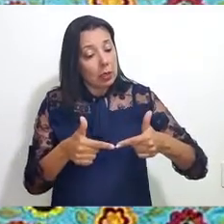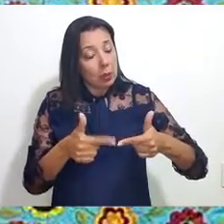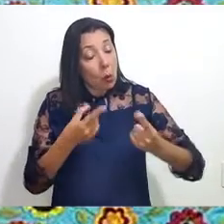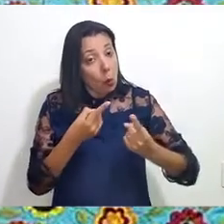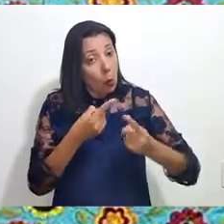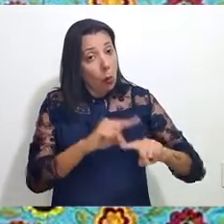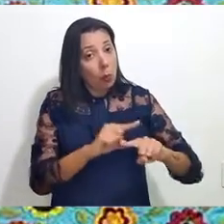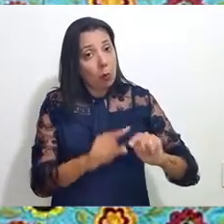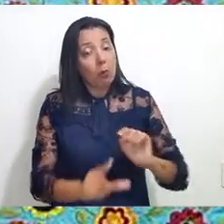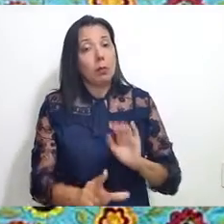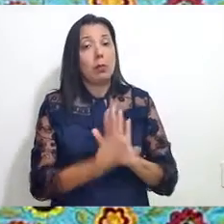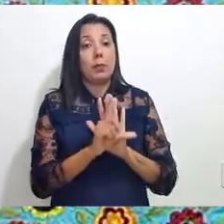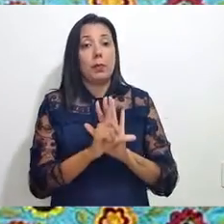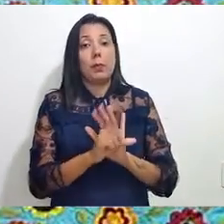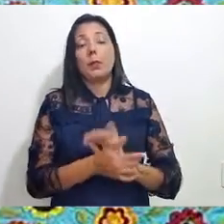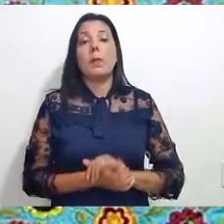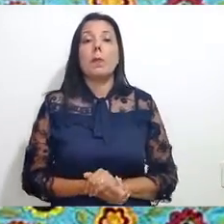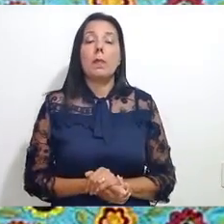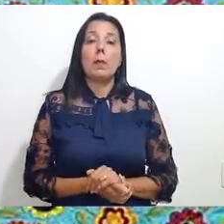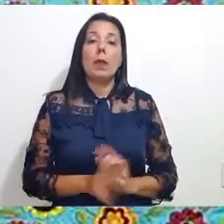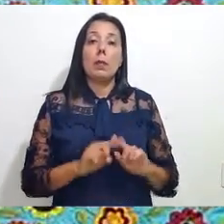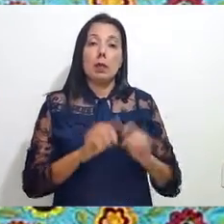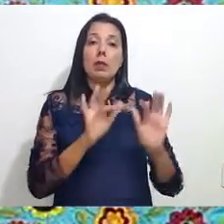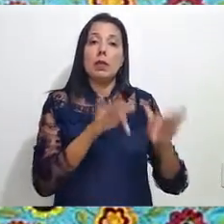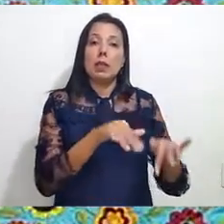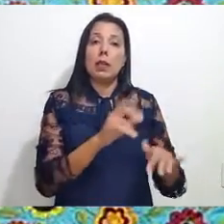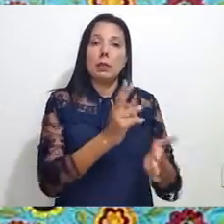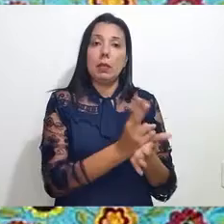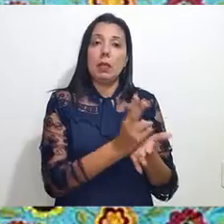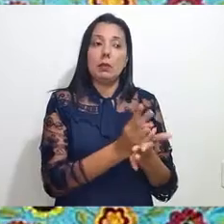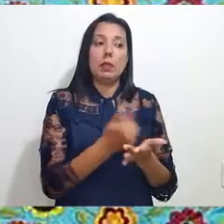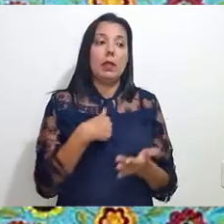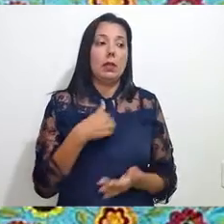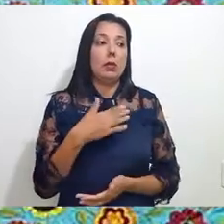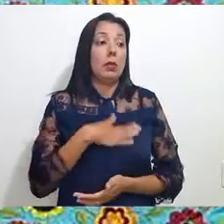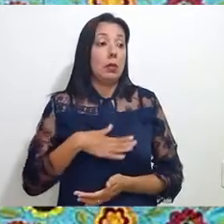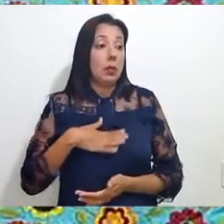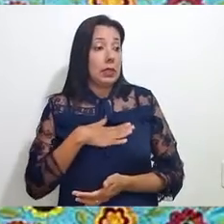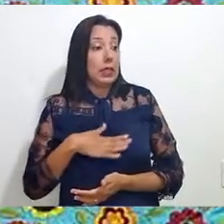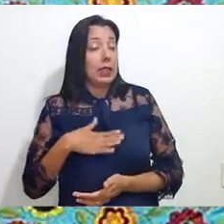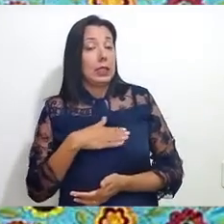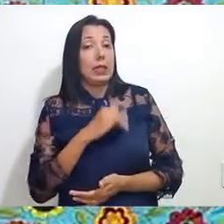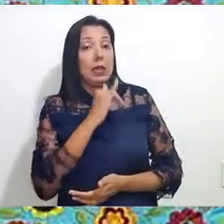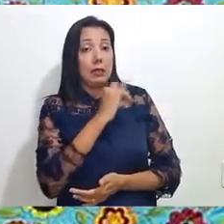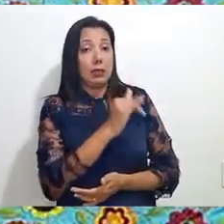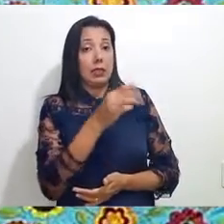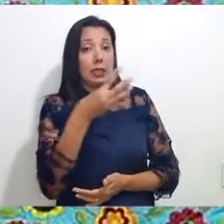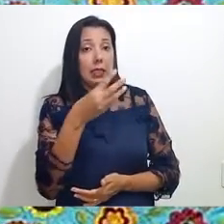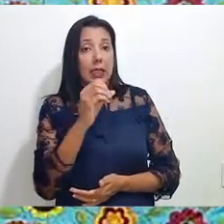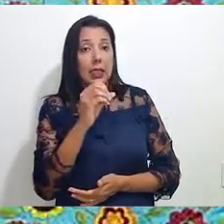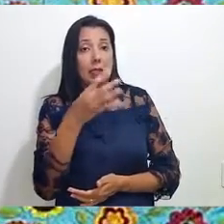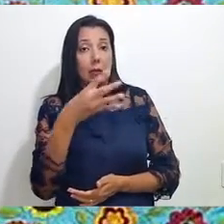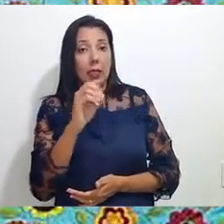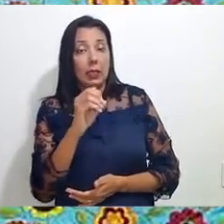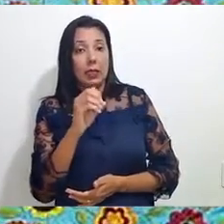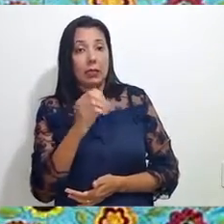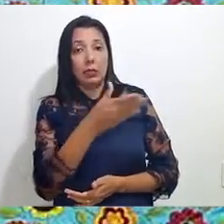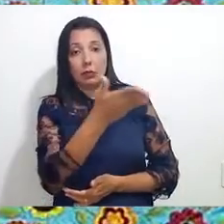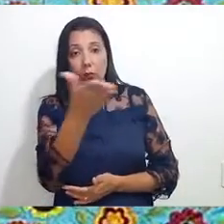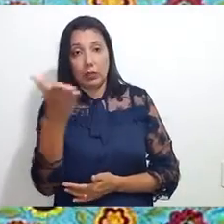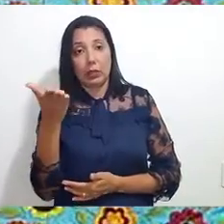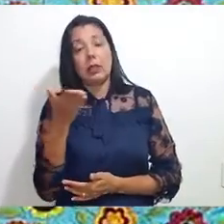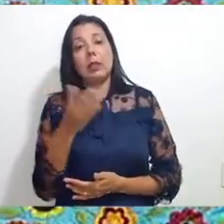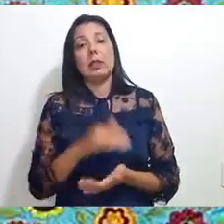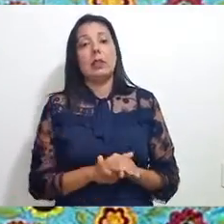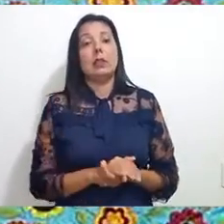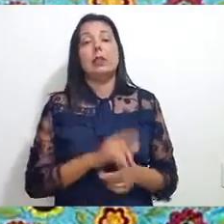dia 17, também foi o dia da visibilidade trans, né? E a gente tem adolescentes trans, a gente tem crianças também. Quando se